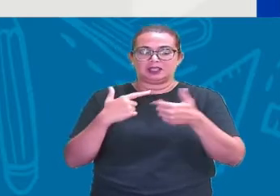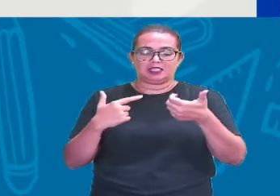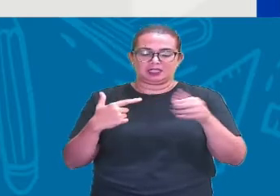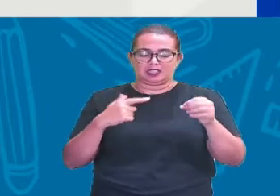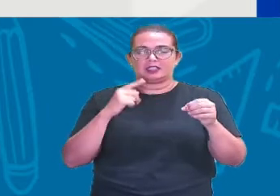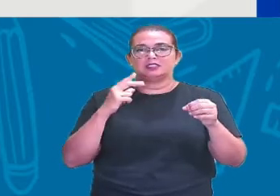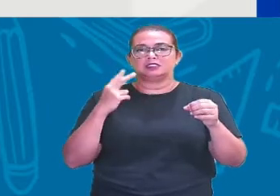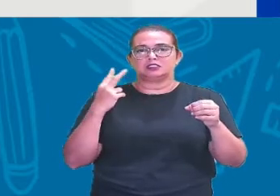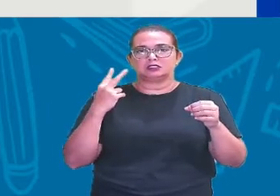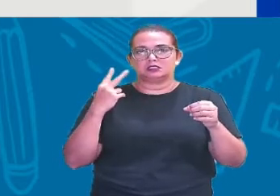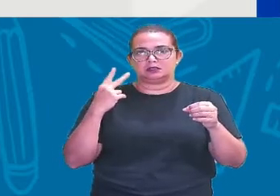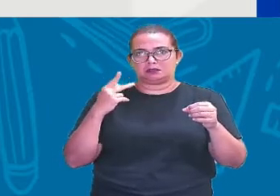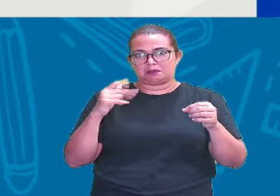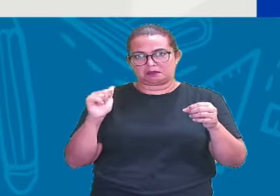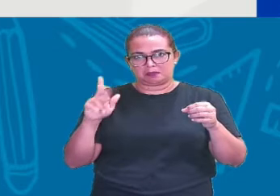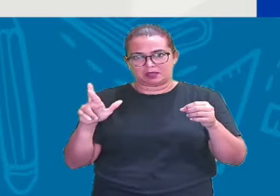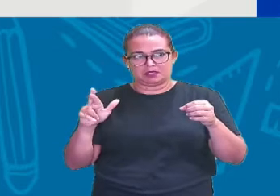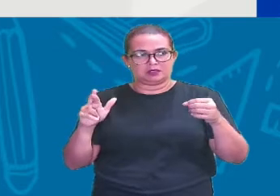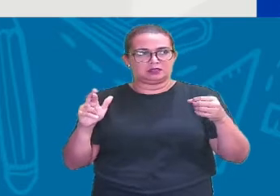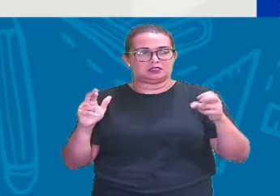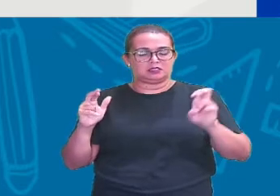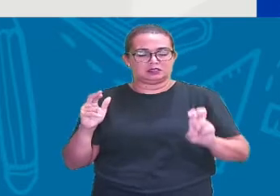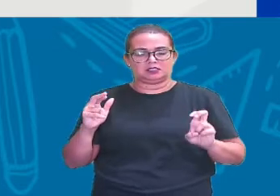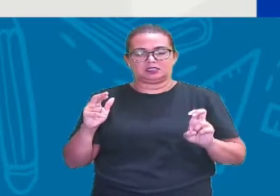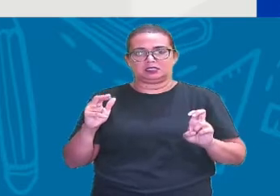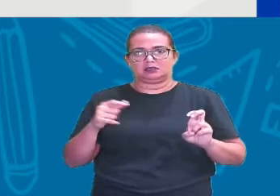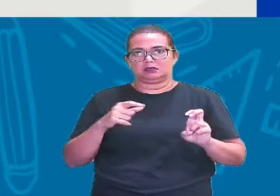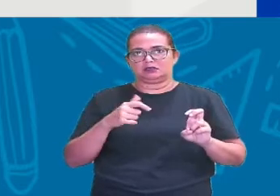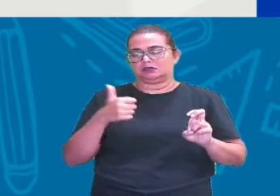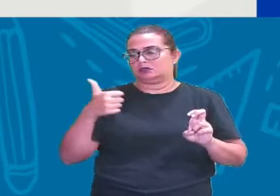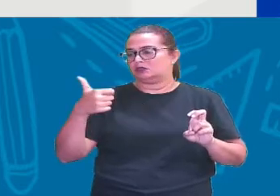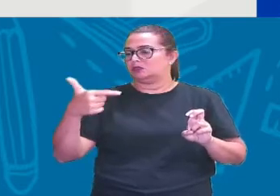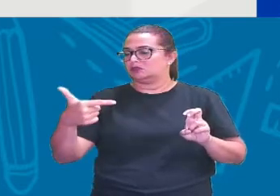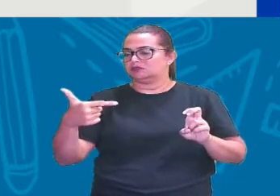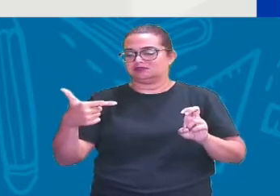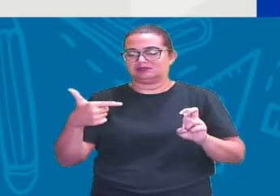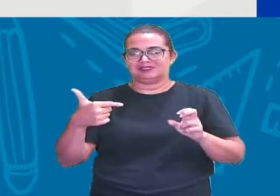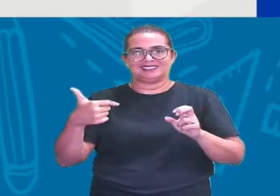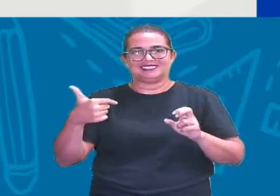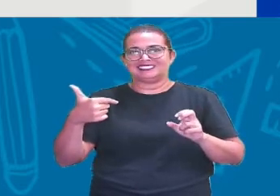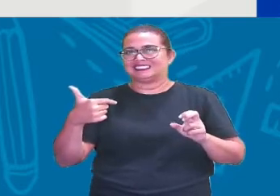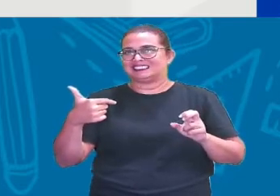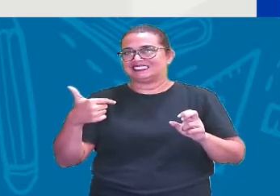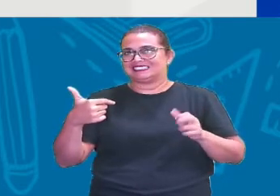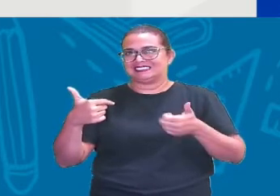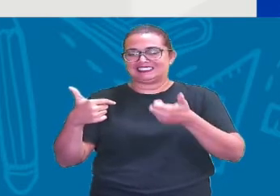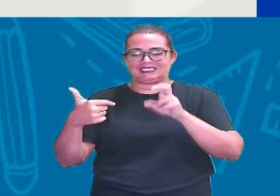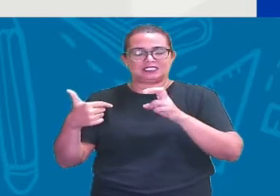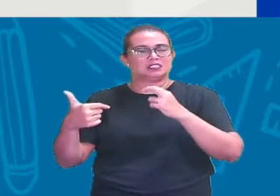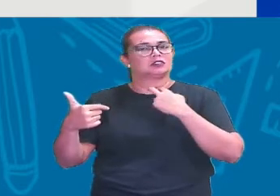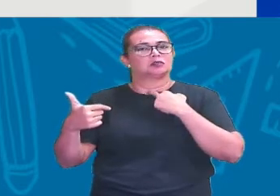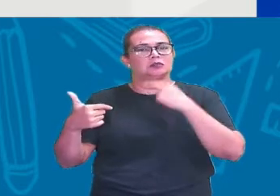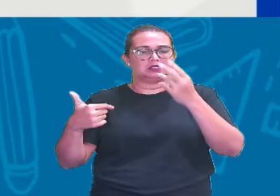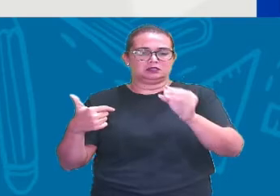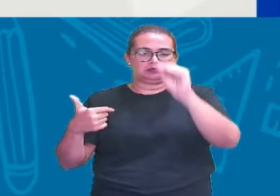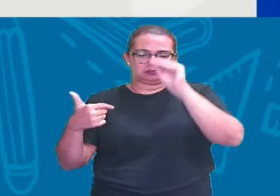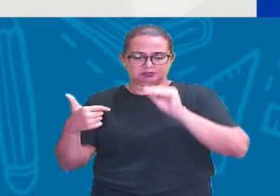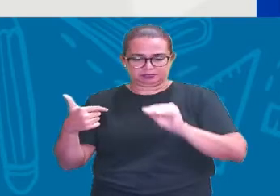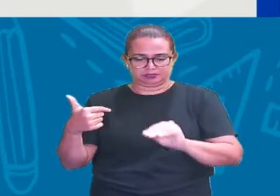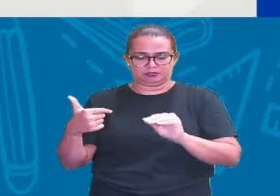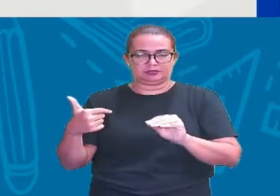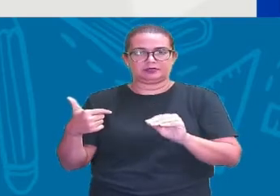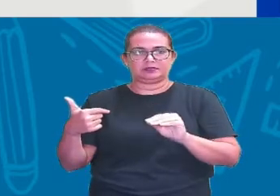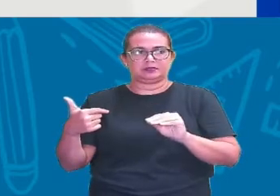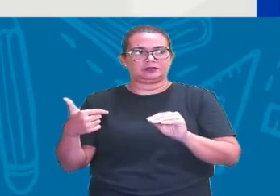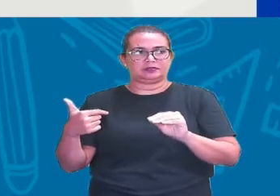par. Então, 10 dividido por 2, 5. E o 15, professora, não é par. A gente repete.